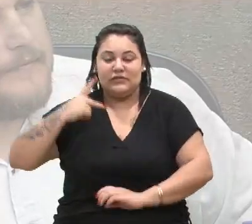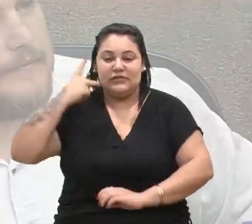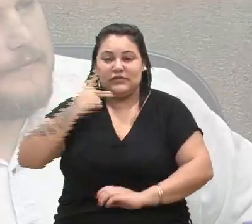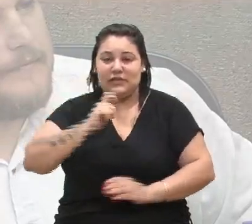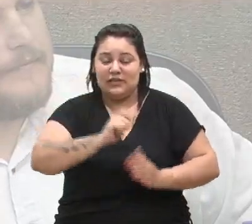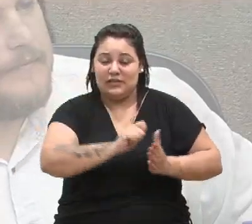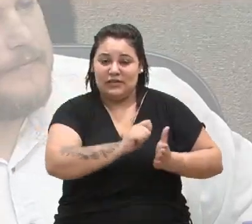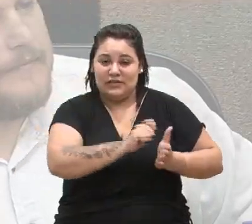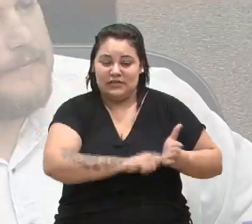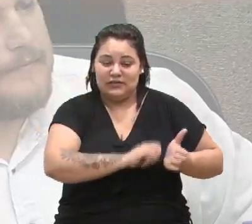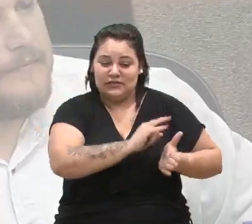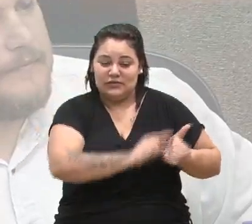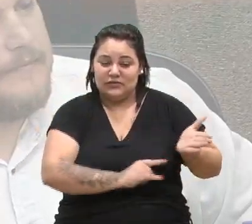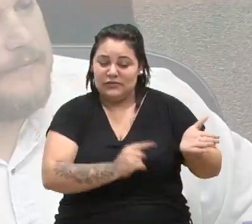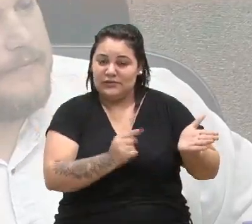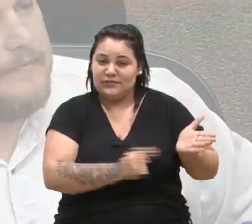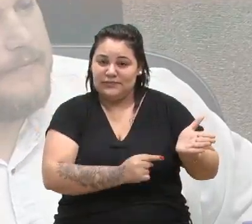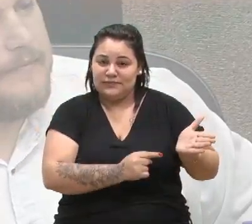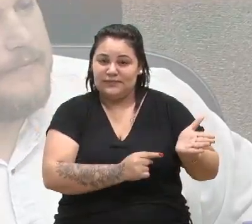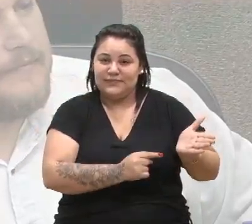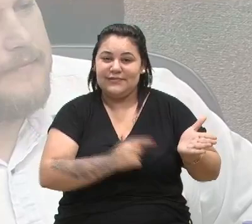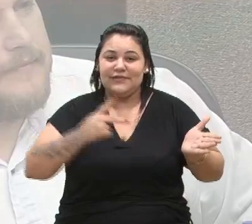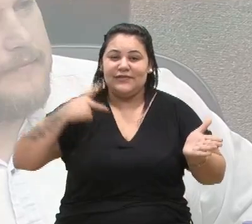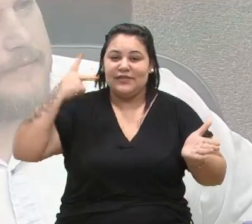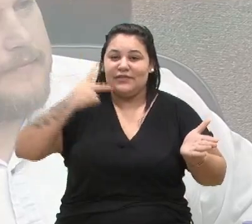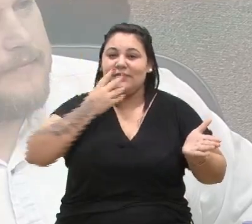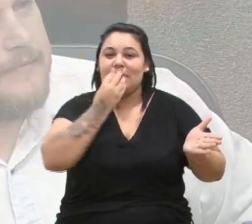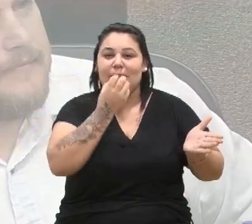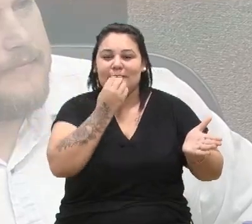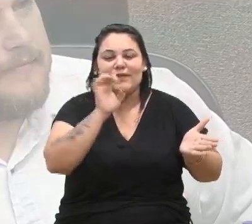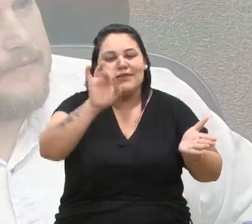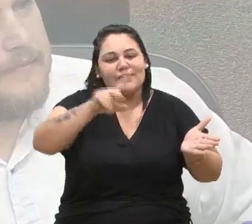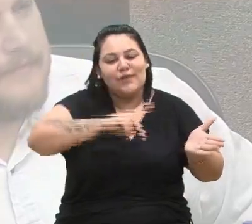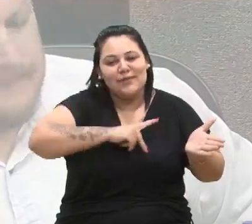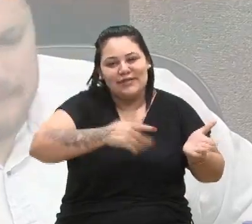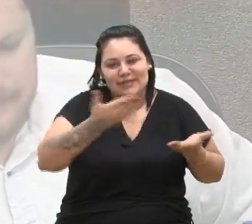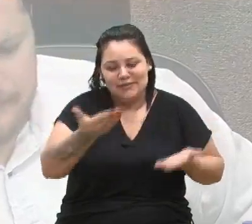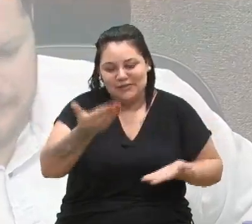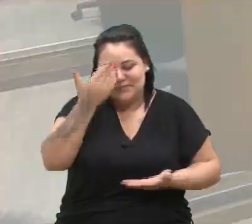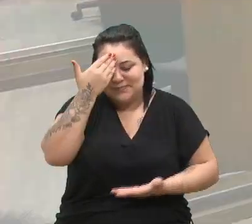política. Assina esse documento o vereador Camilles. Era isso, senhora presidente. Obrigado.